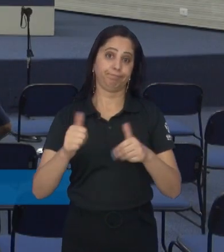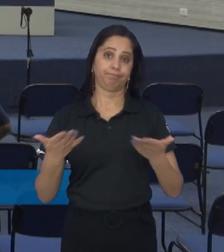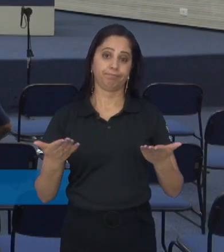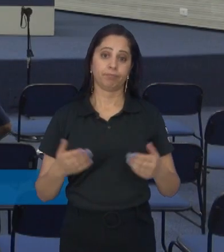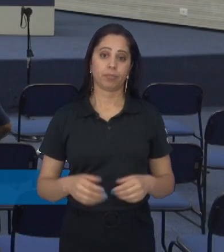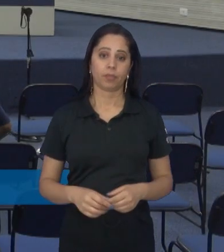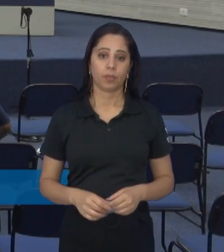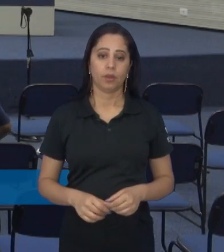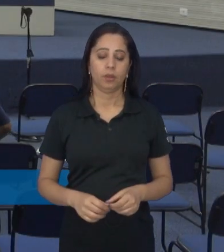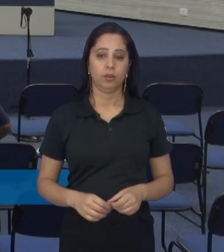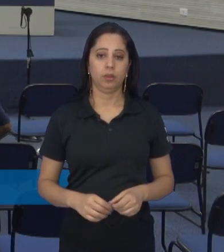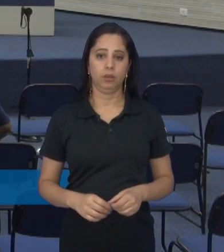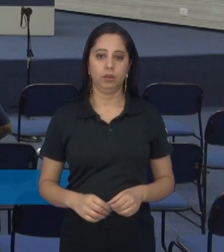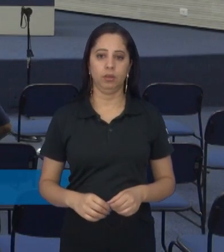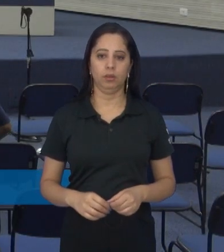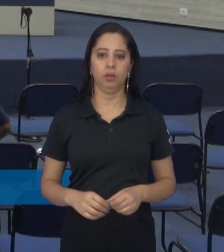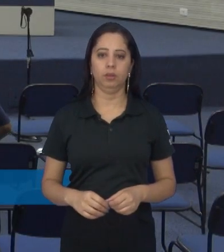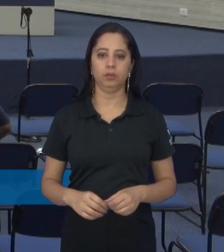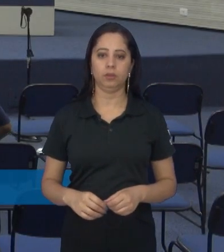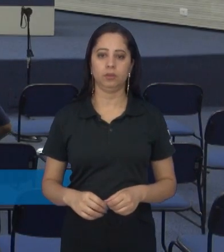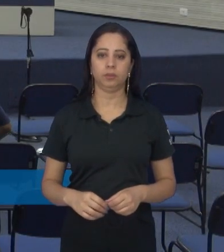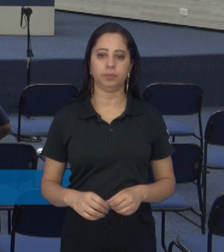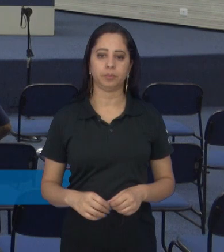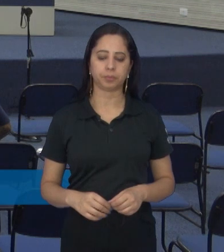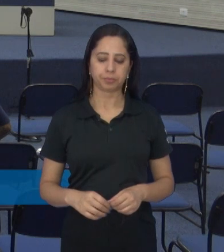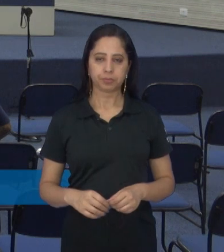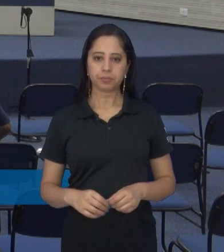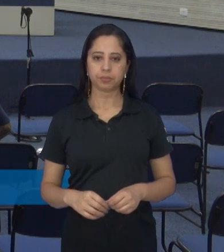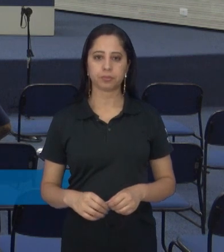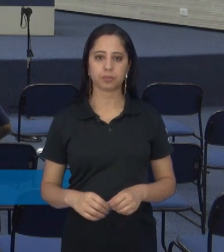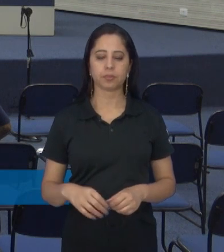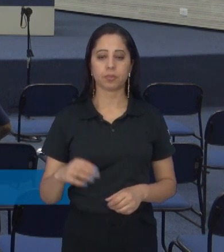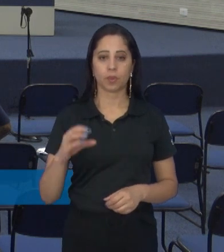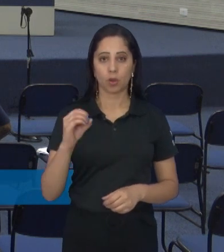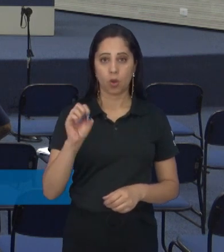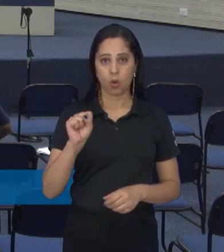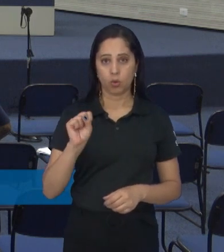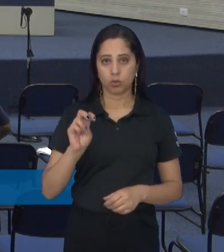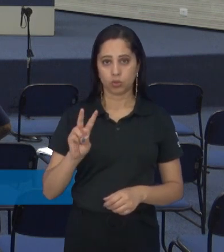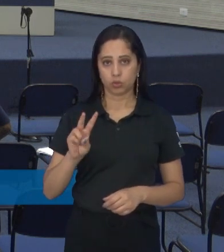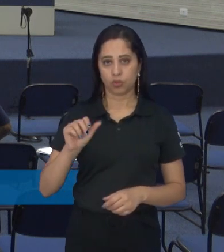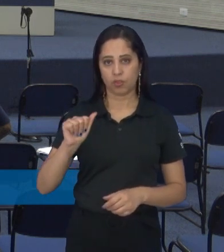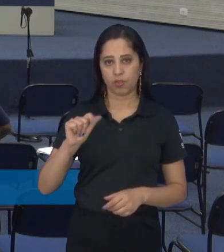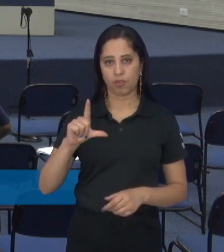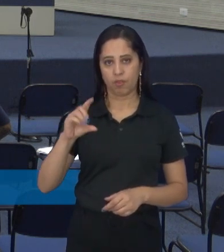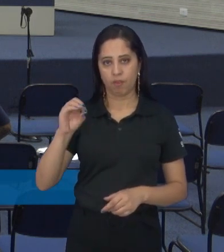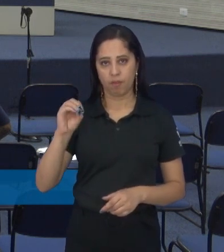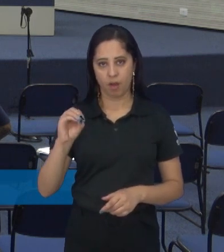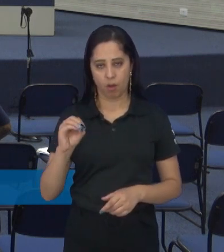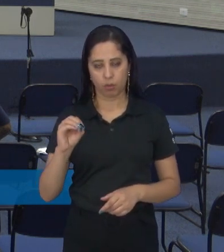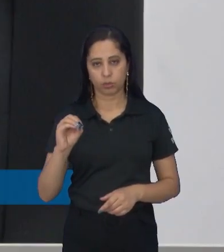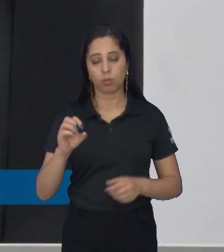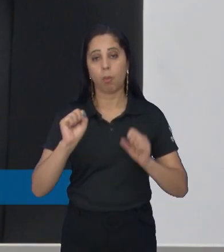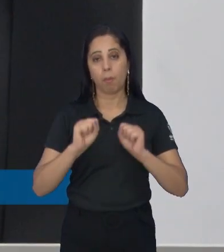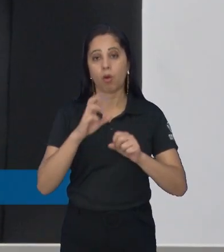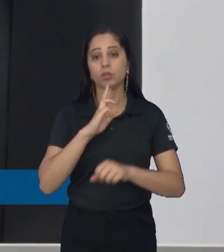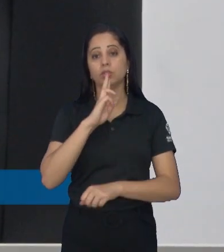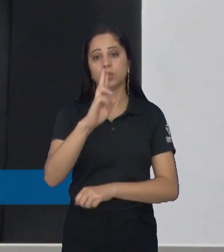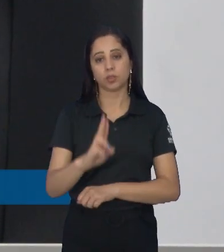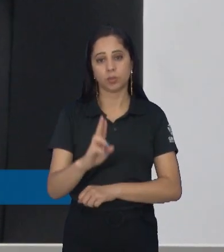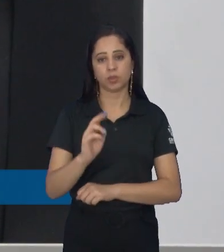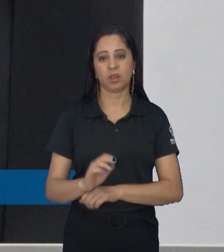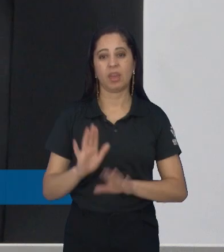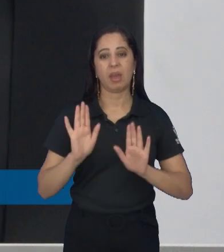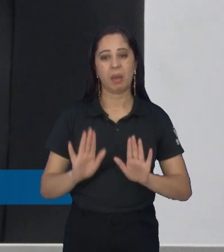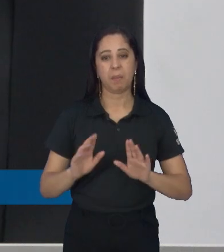o está com a palavra o Oswaldo para dar resposta aos questionamentos que fizeram mas nós